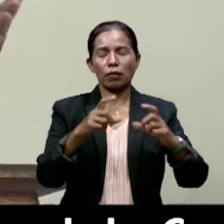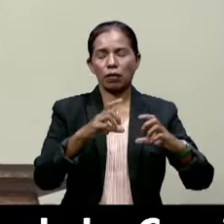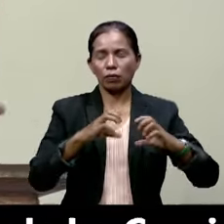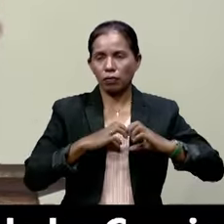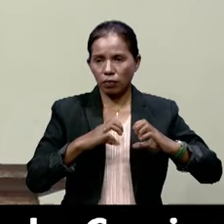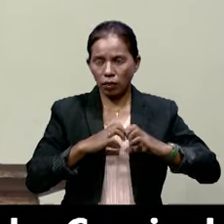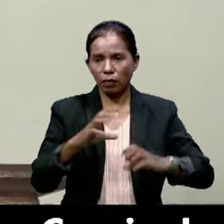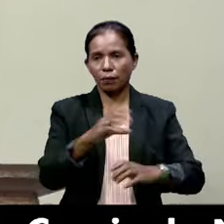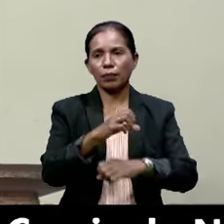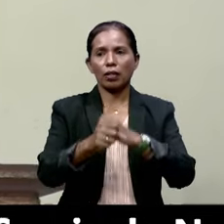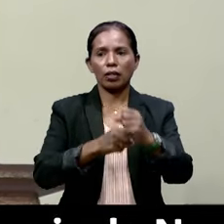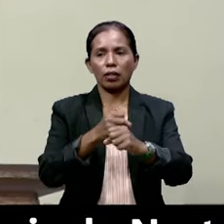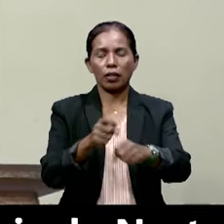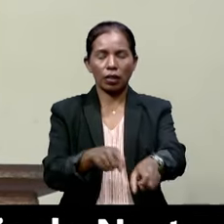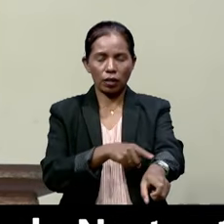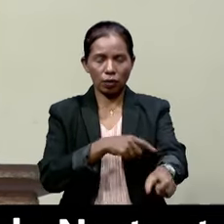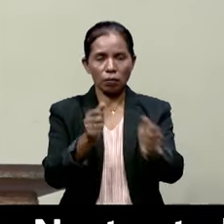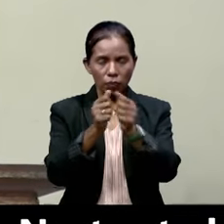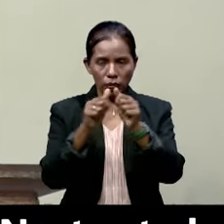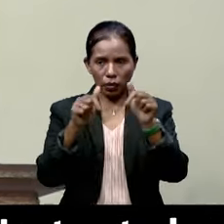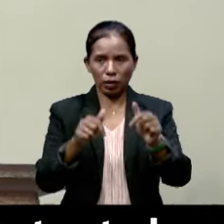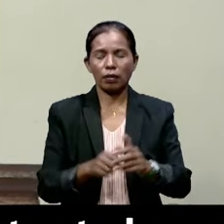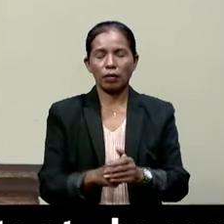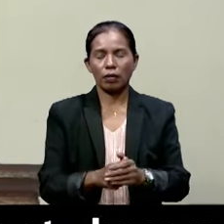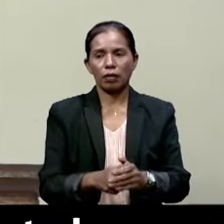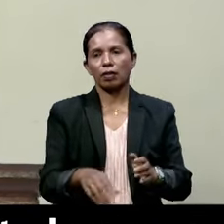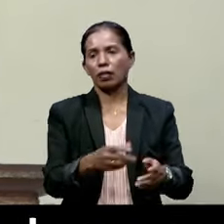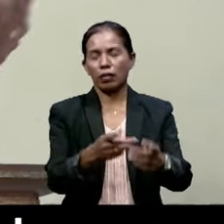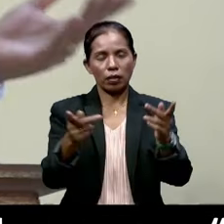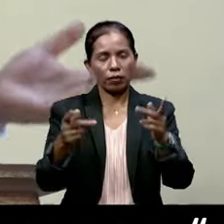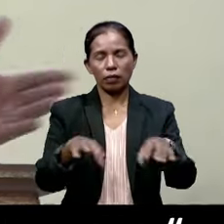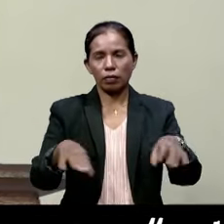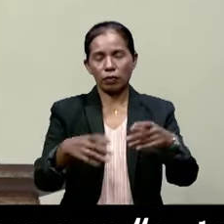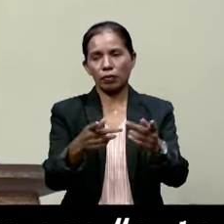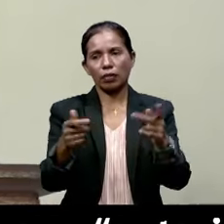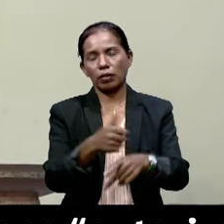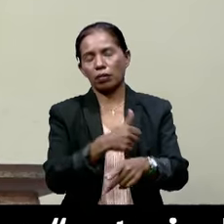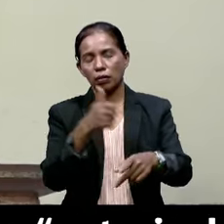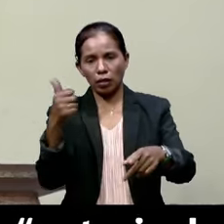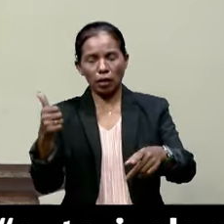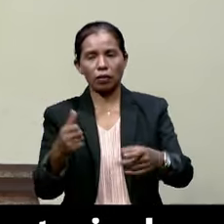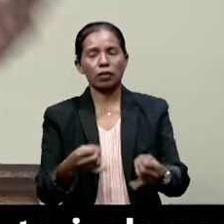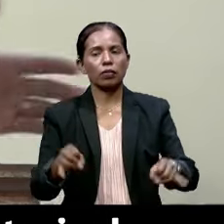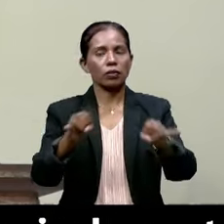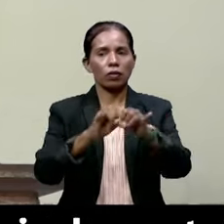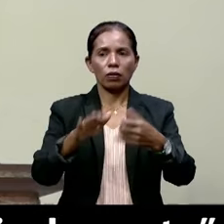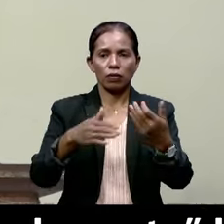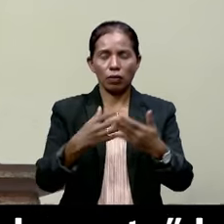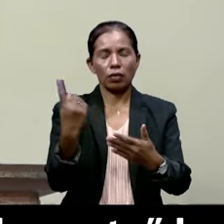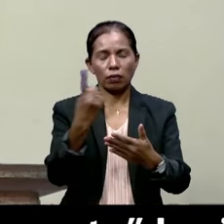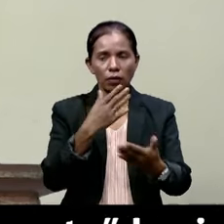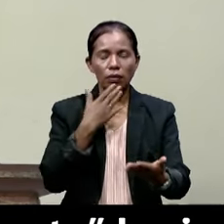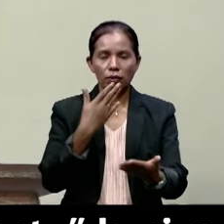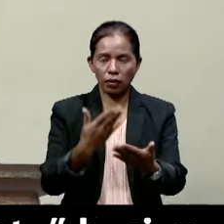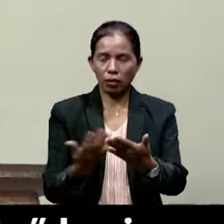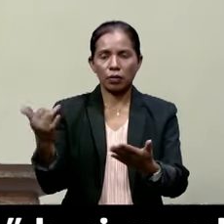balu, tina, cliorona, se amo tu cane, balu, e ona fatin selo, e a instituição selo, espera para tudo na fati dia passira